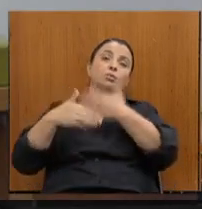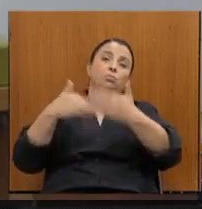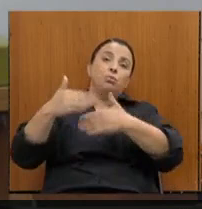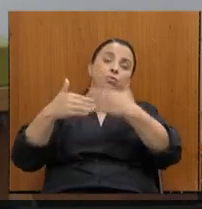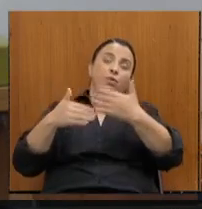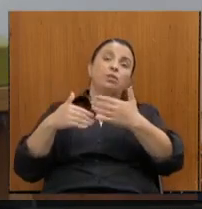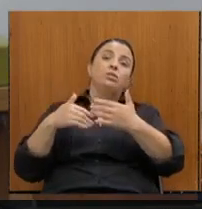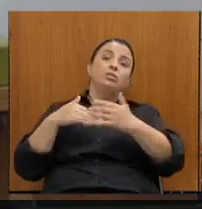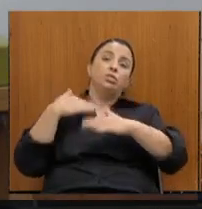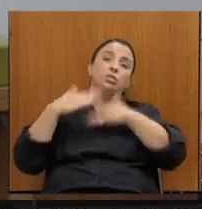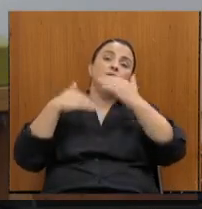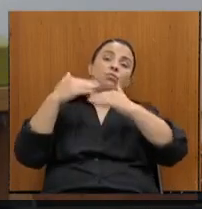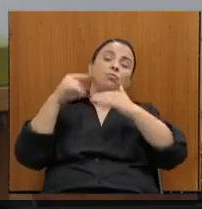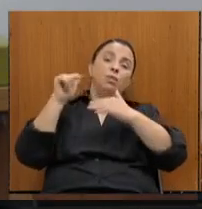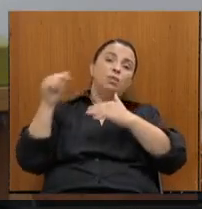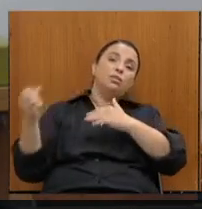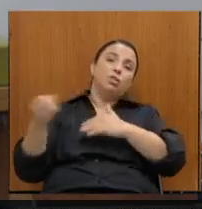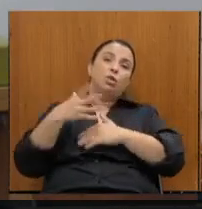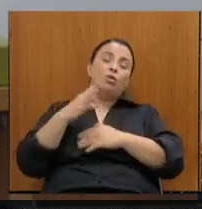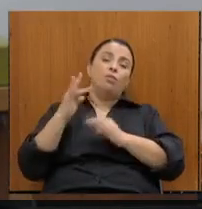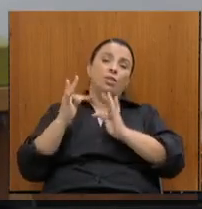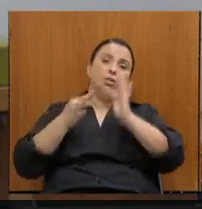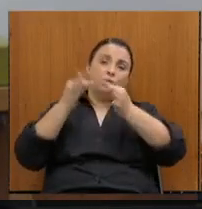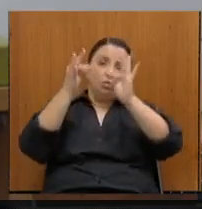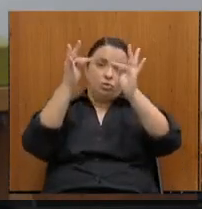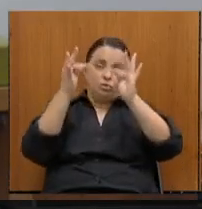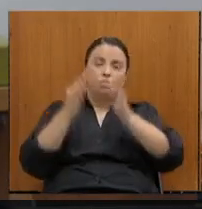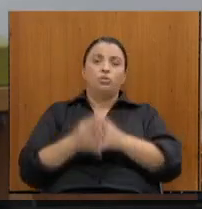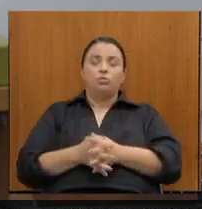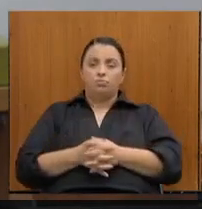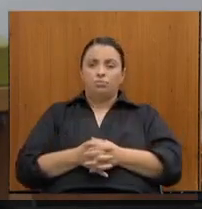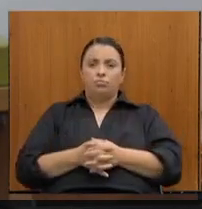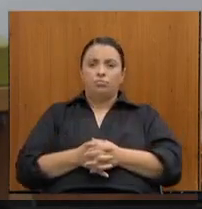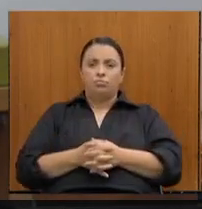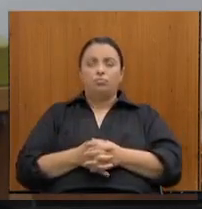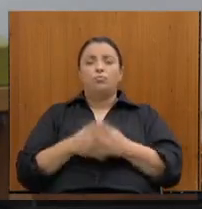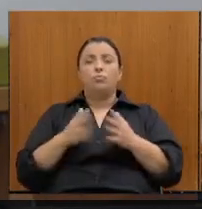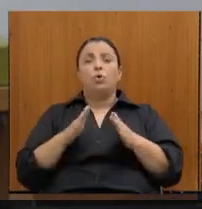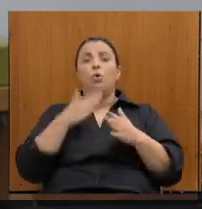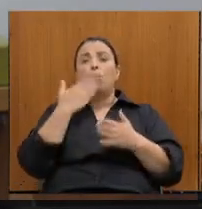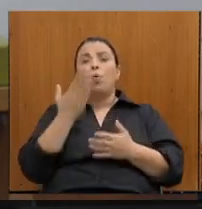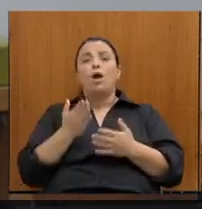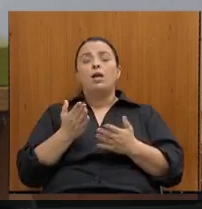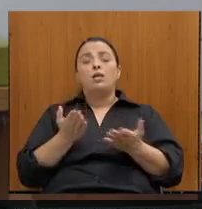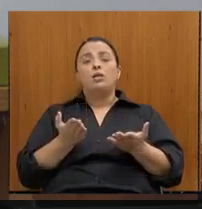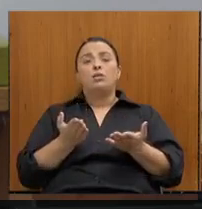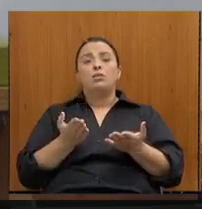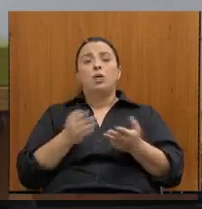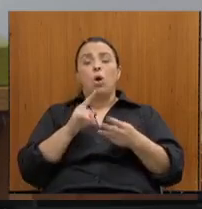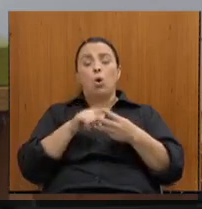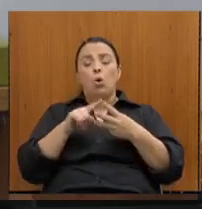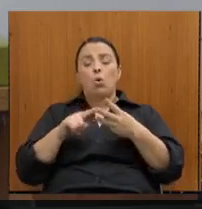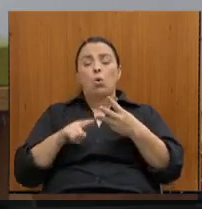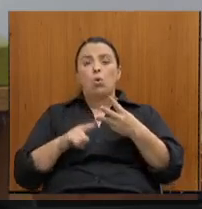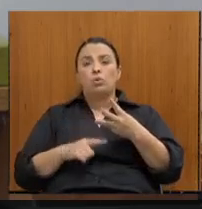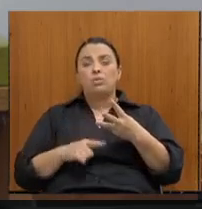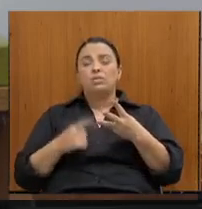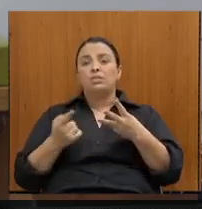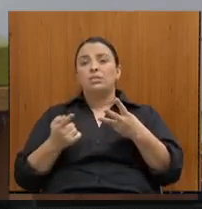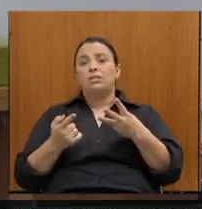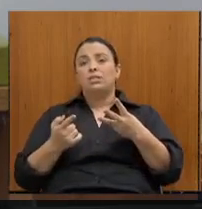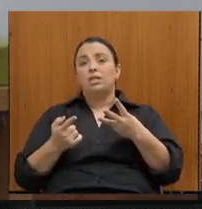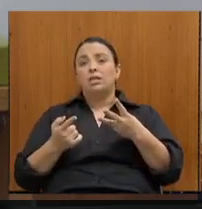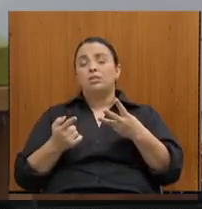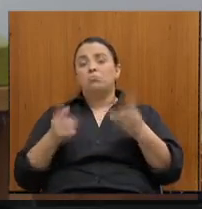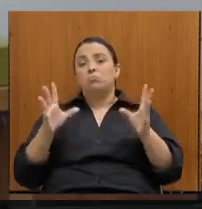nova tecnologia o próximo por favor e quais são os três entraves que nos apresentam de uma